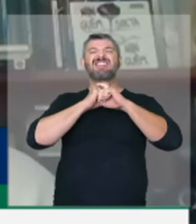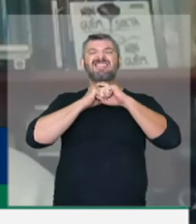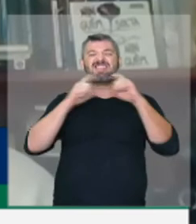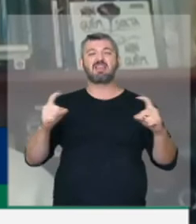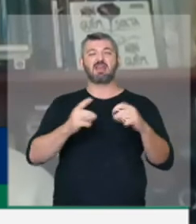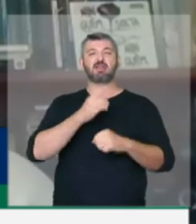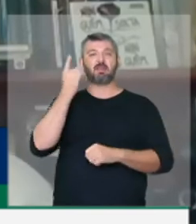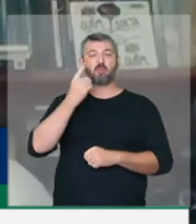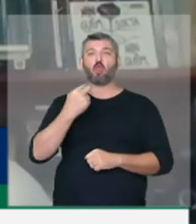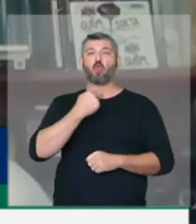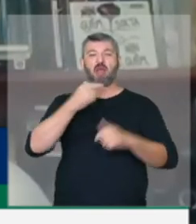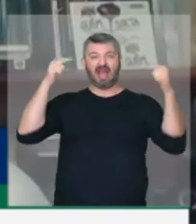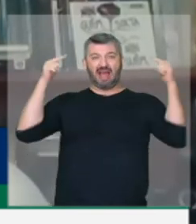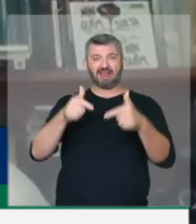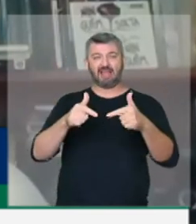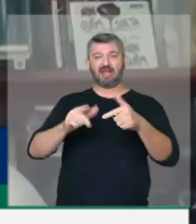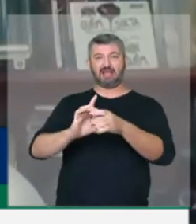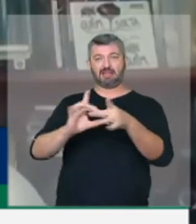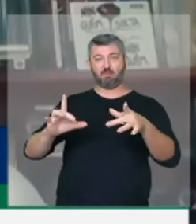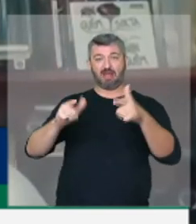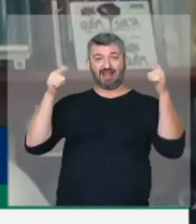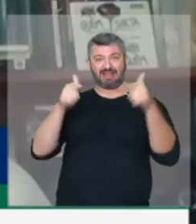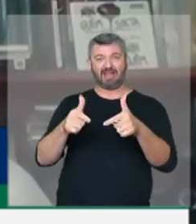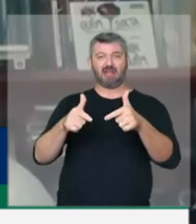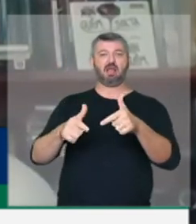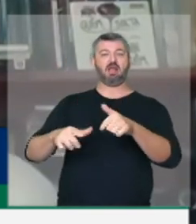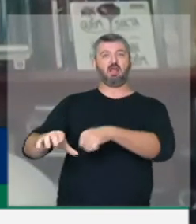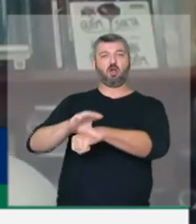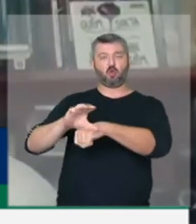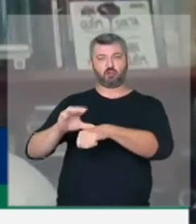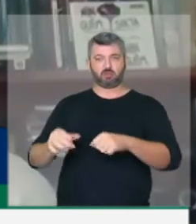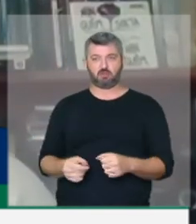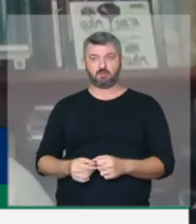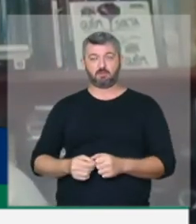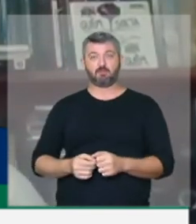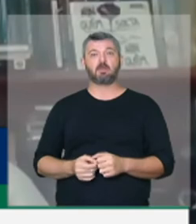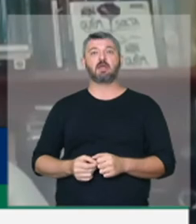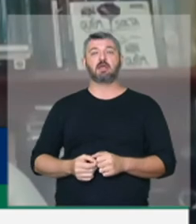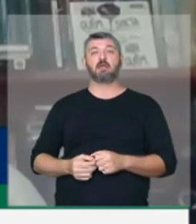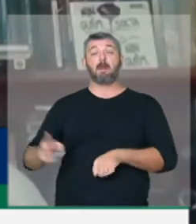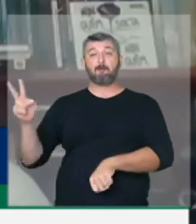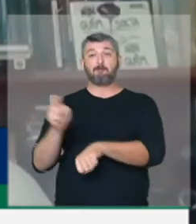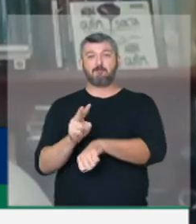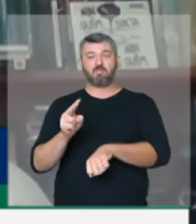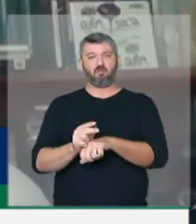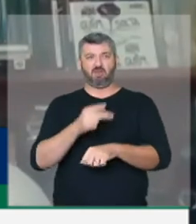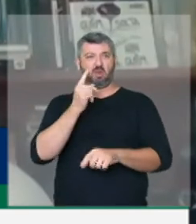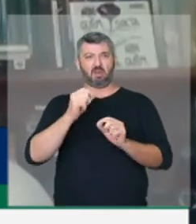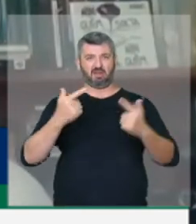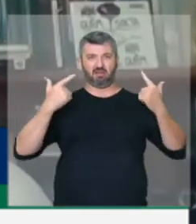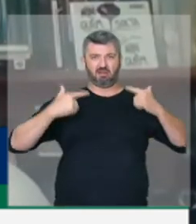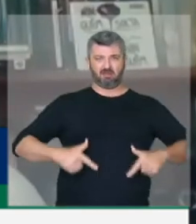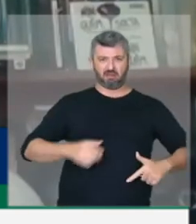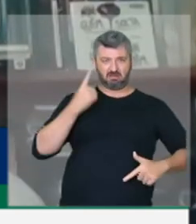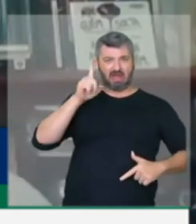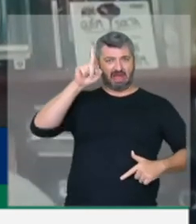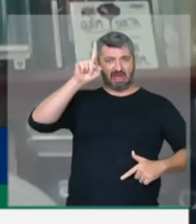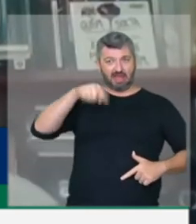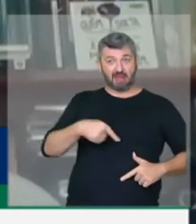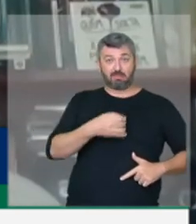a democracia, a República e as instituições, e recuperando que o Instituto da Imunidade Parlamentar é para